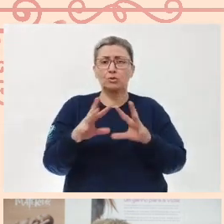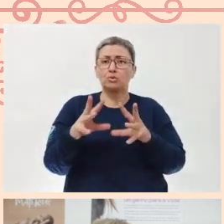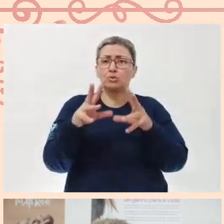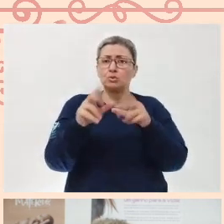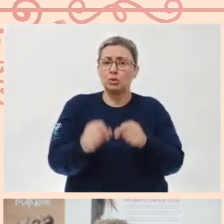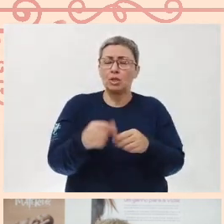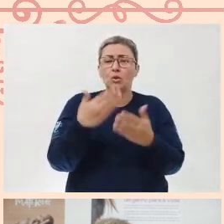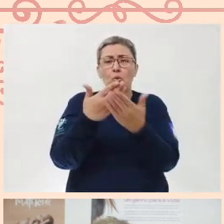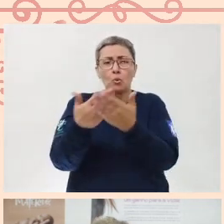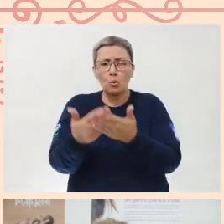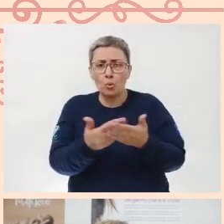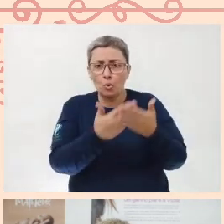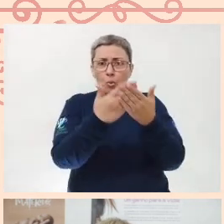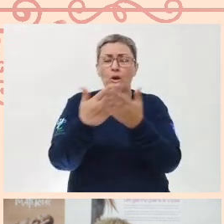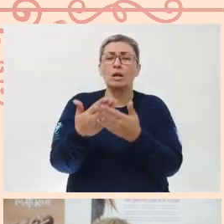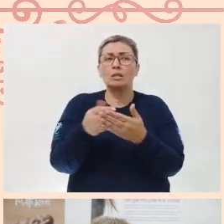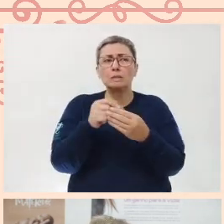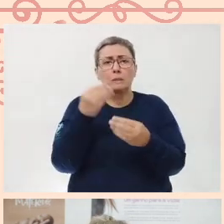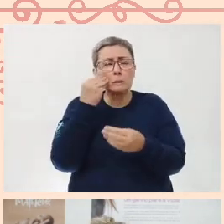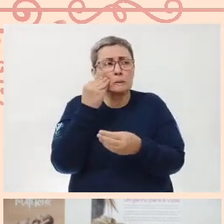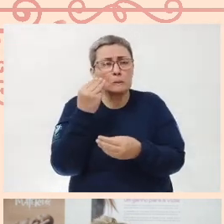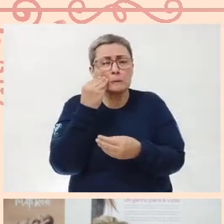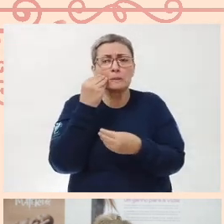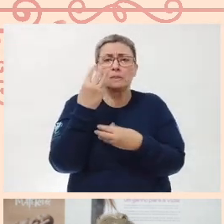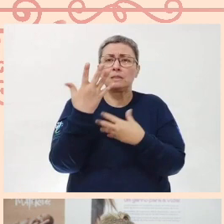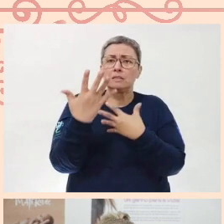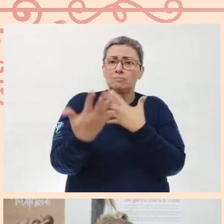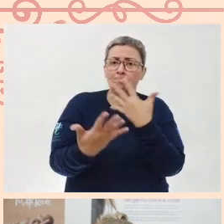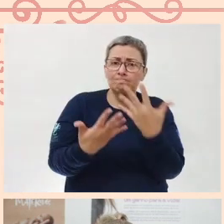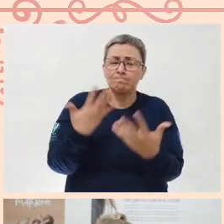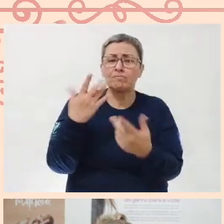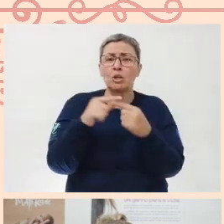aquilo que nós estudamos e tentamos